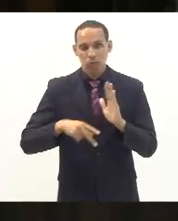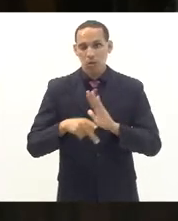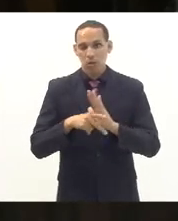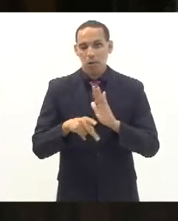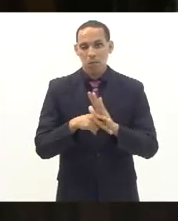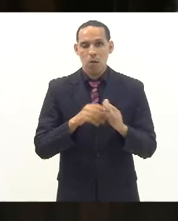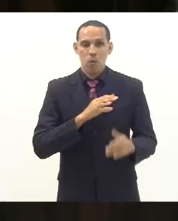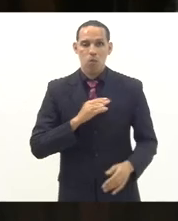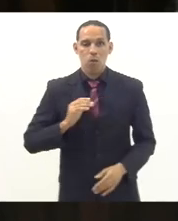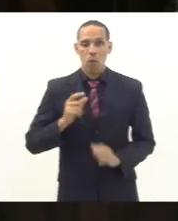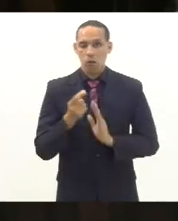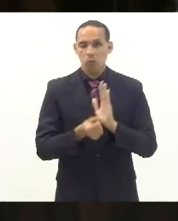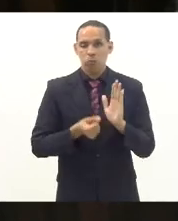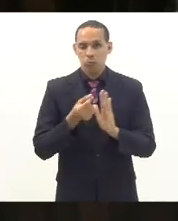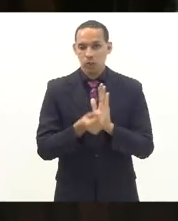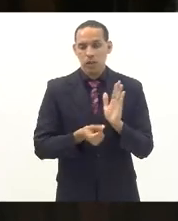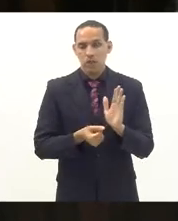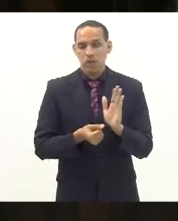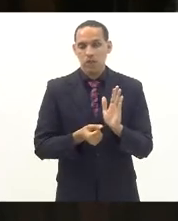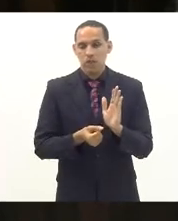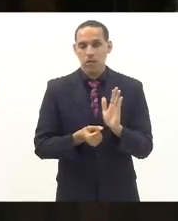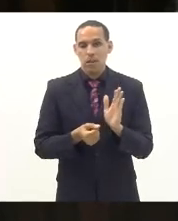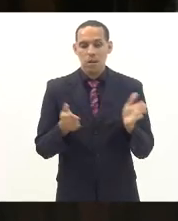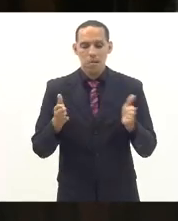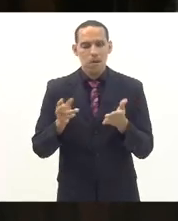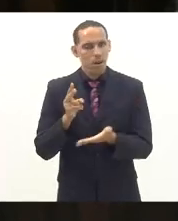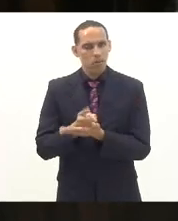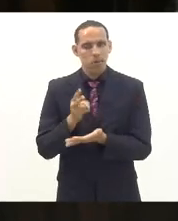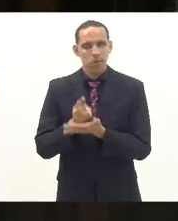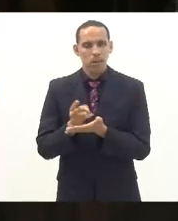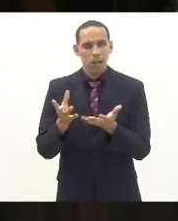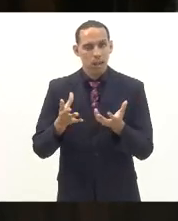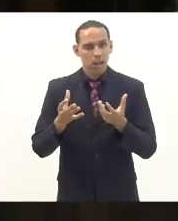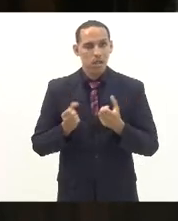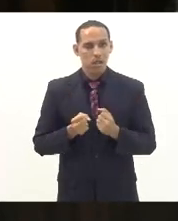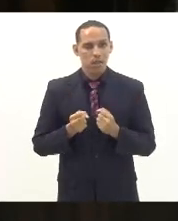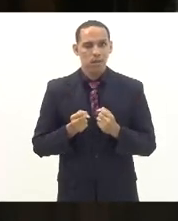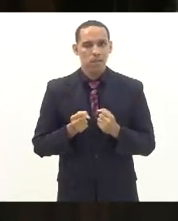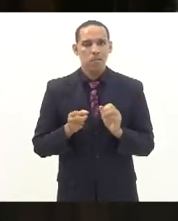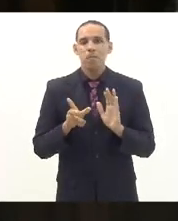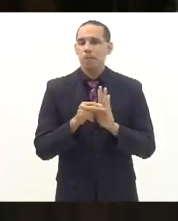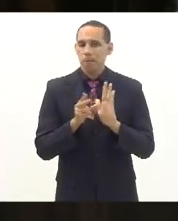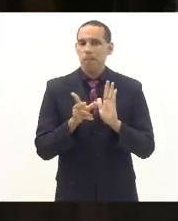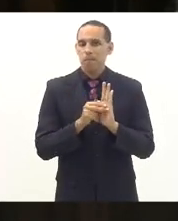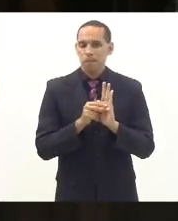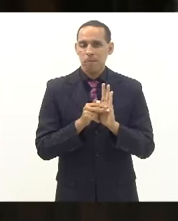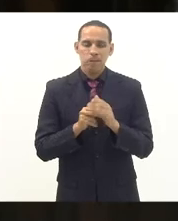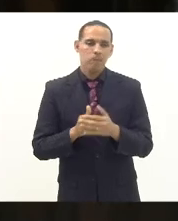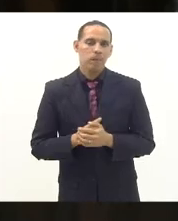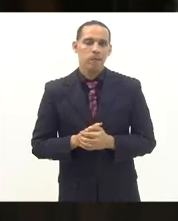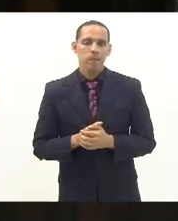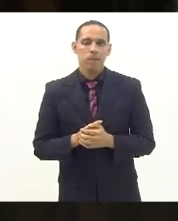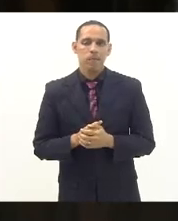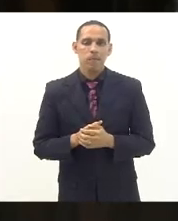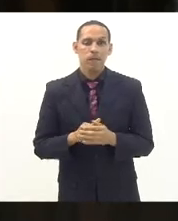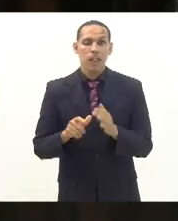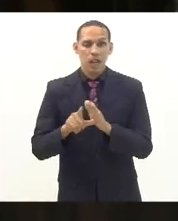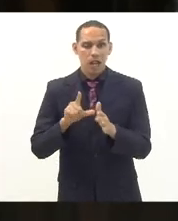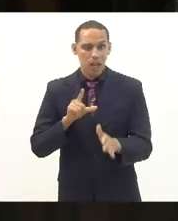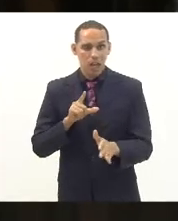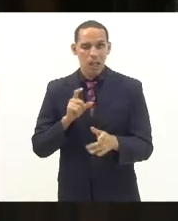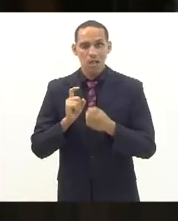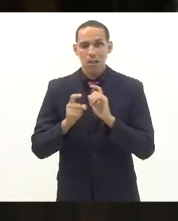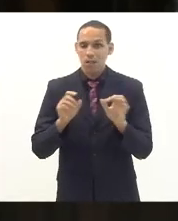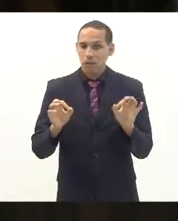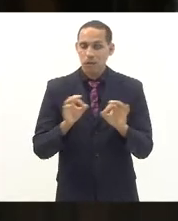de orçamento é Segue o prazo para o recebimento das emendas antes de